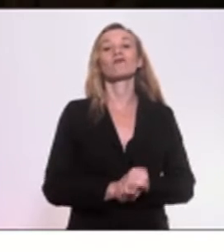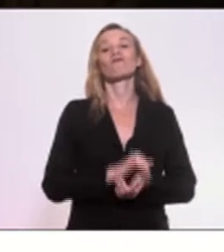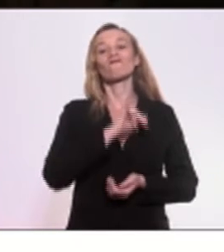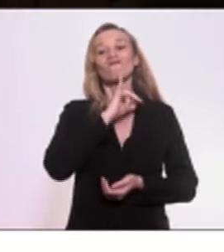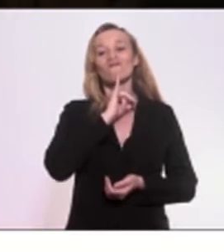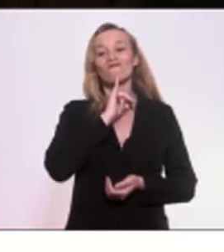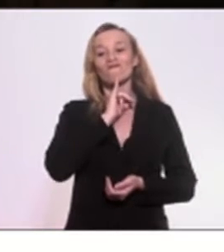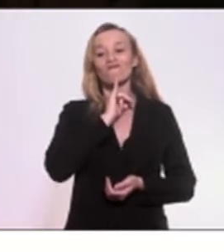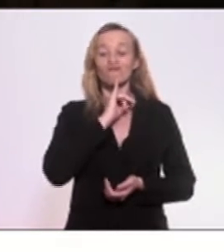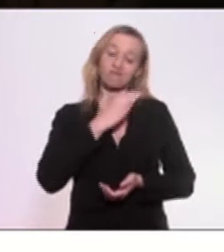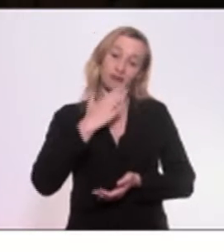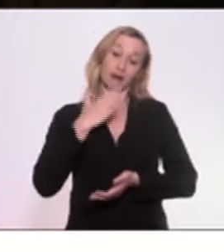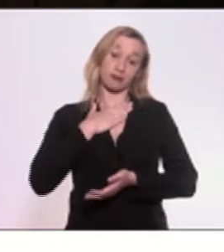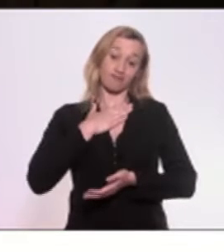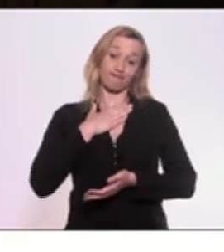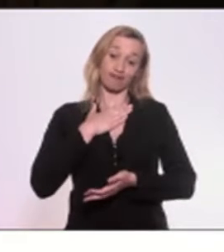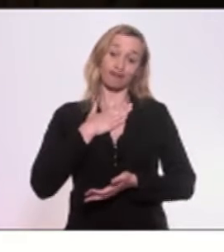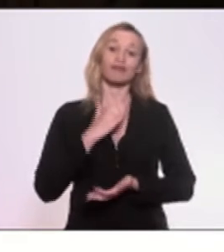infelizmente para mim,